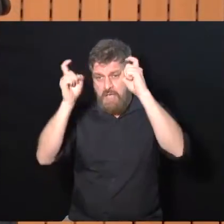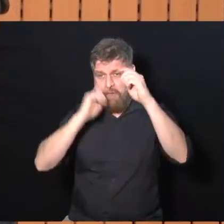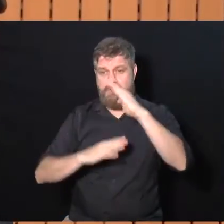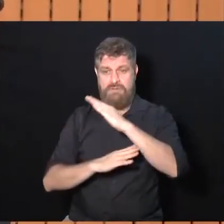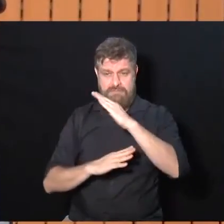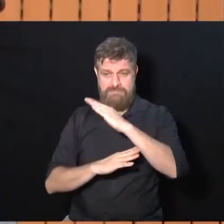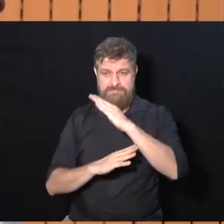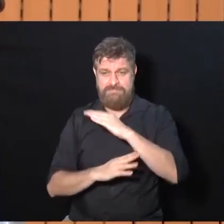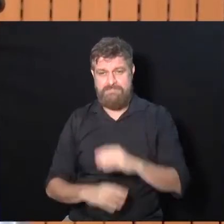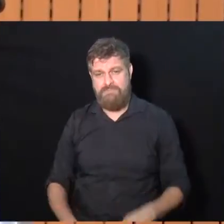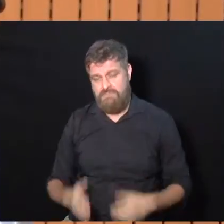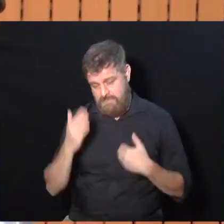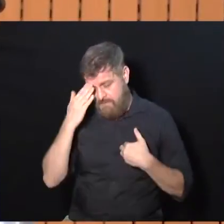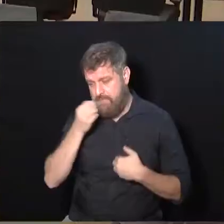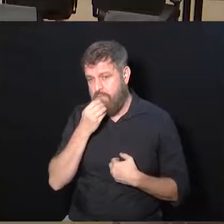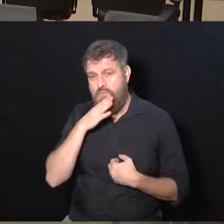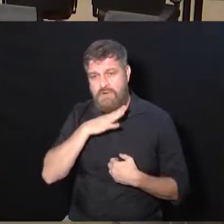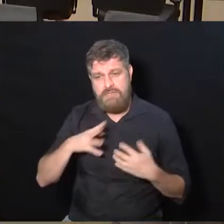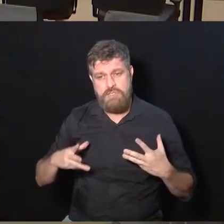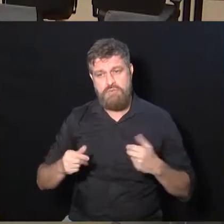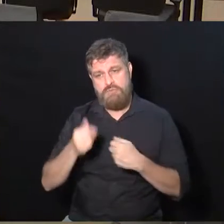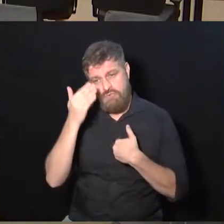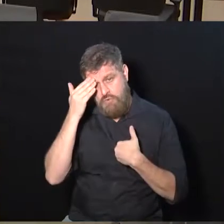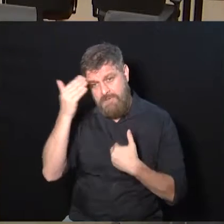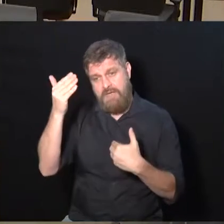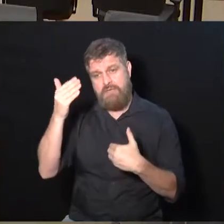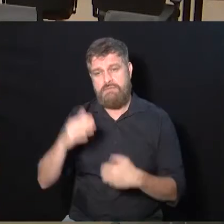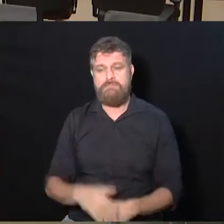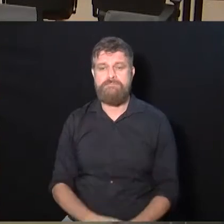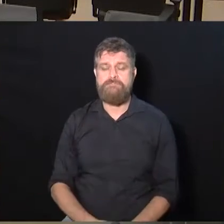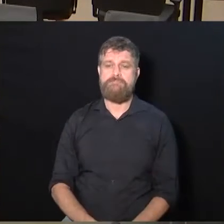Câmara. Boa tarde a todos. Obrigado.